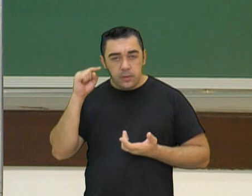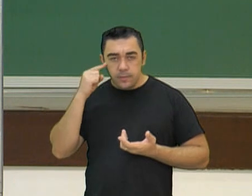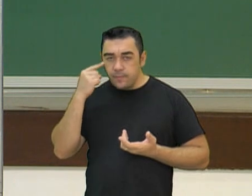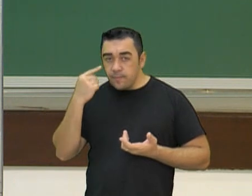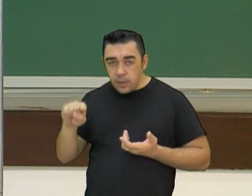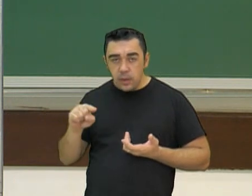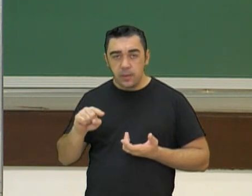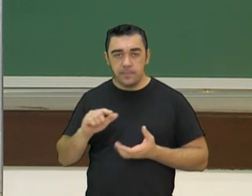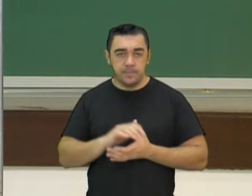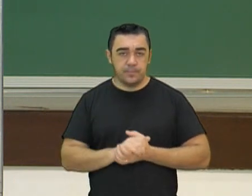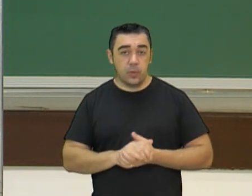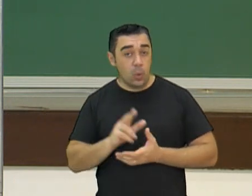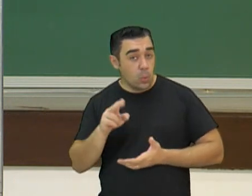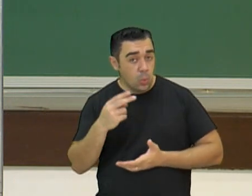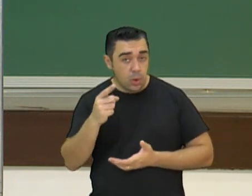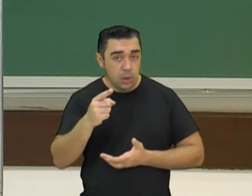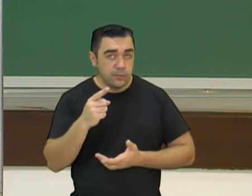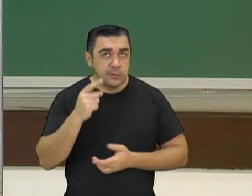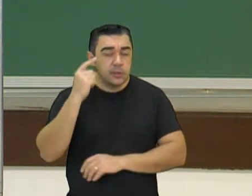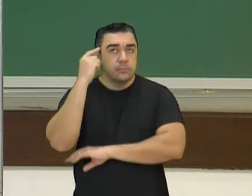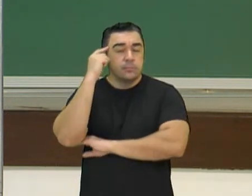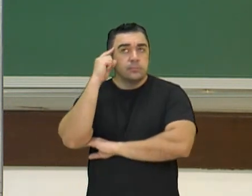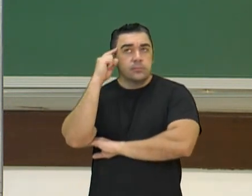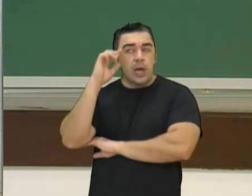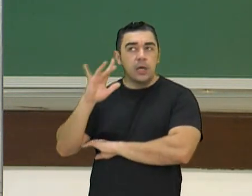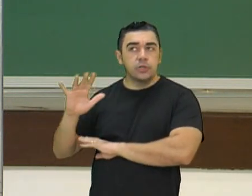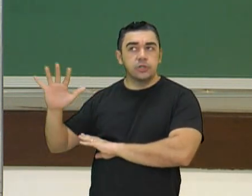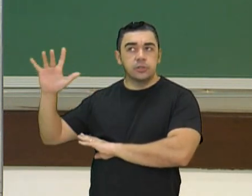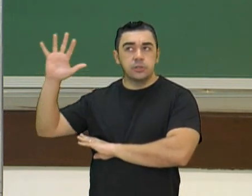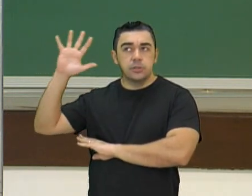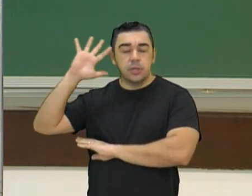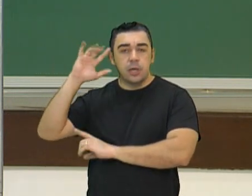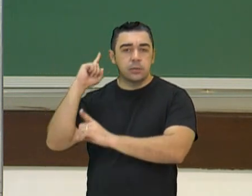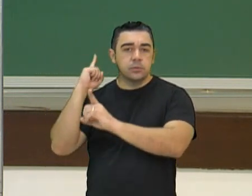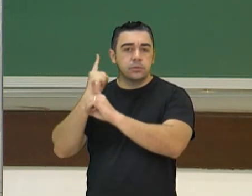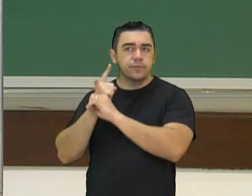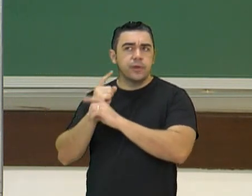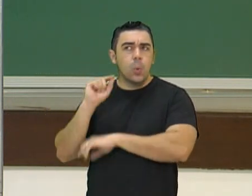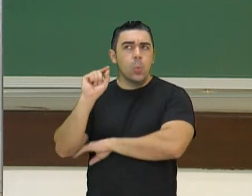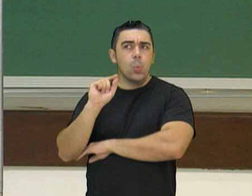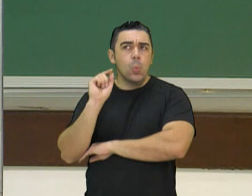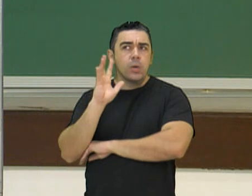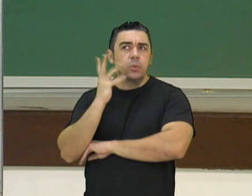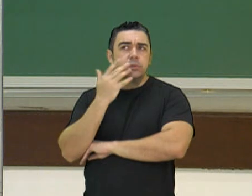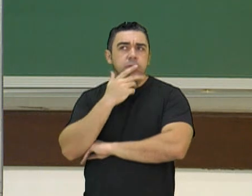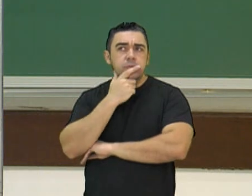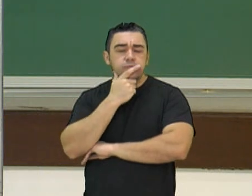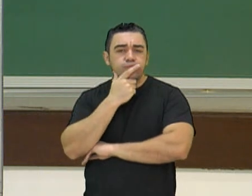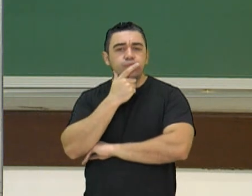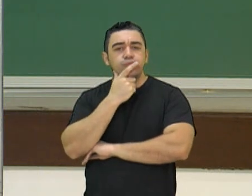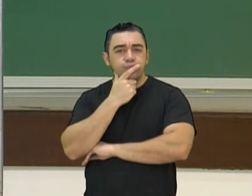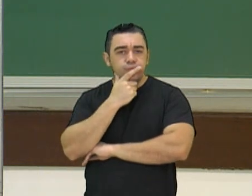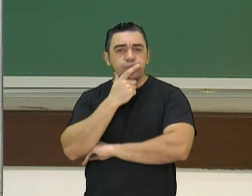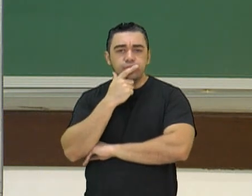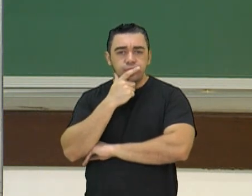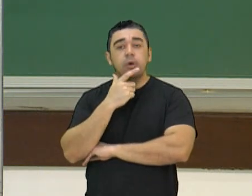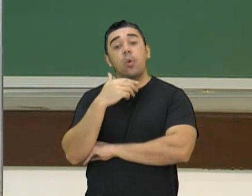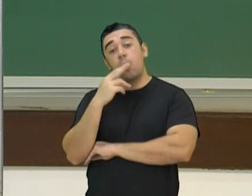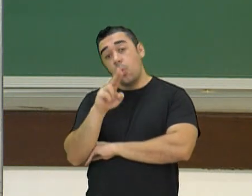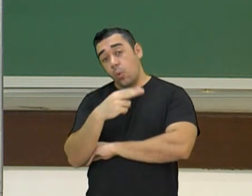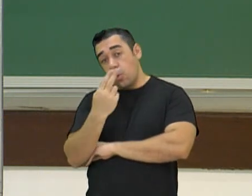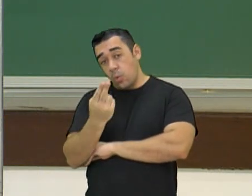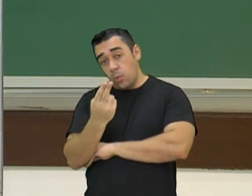Né? Ou eu faço com que ele abra um campo de imaginação, tentando adivinhar ali o que que vai acontecer na sequência. Né? Ou